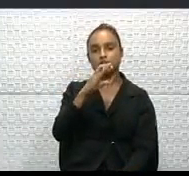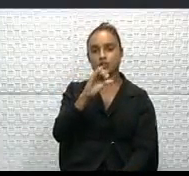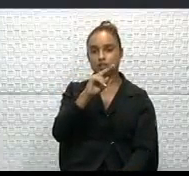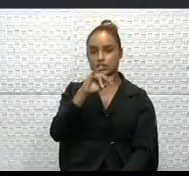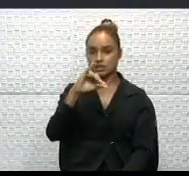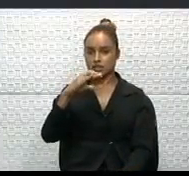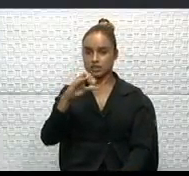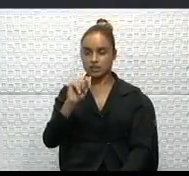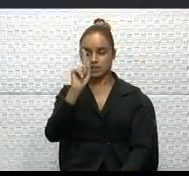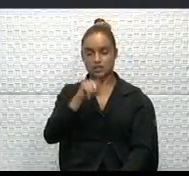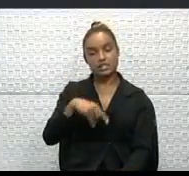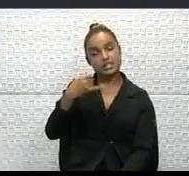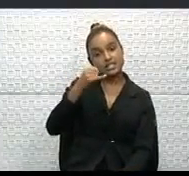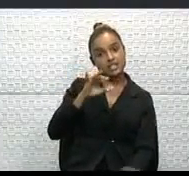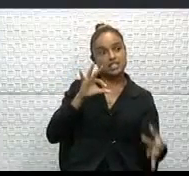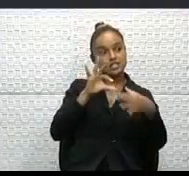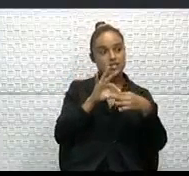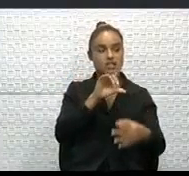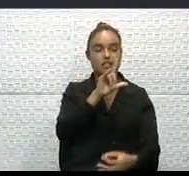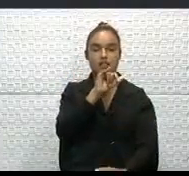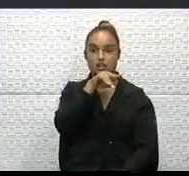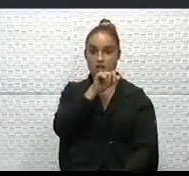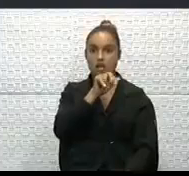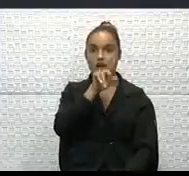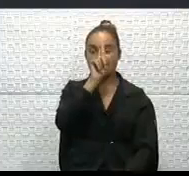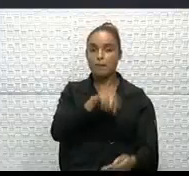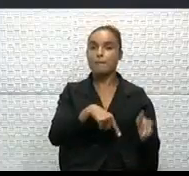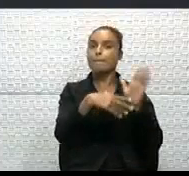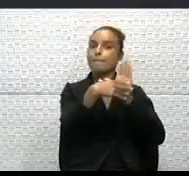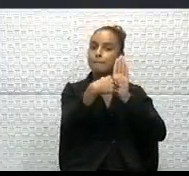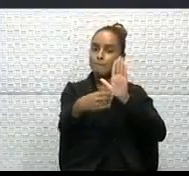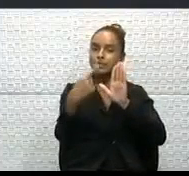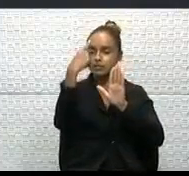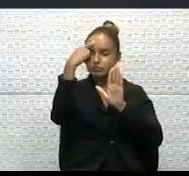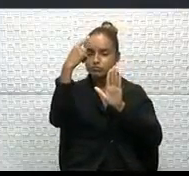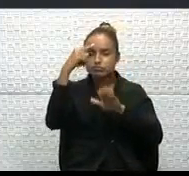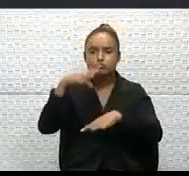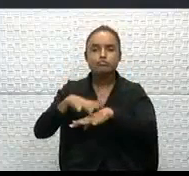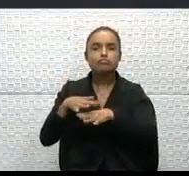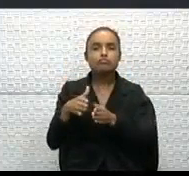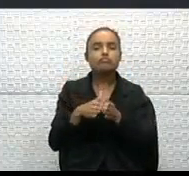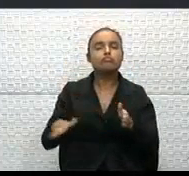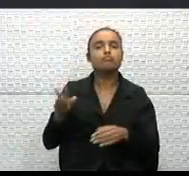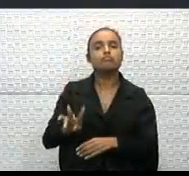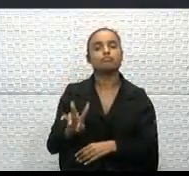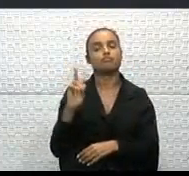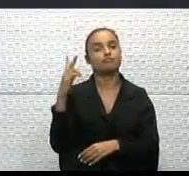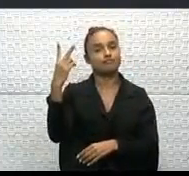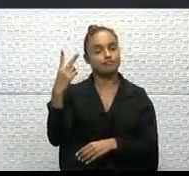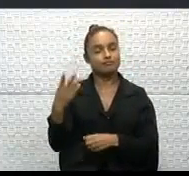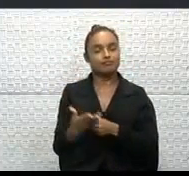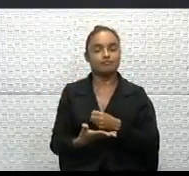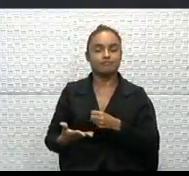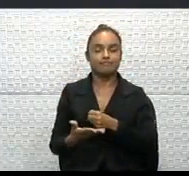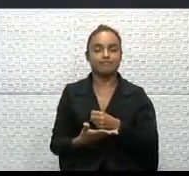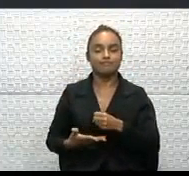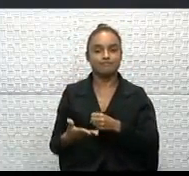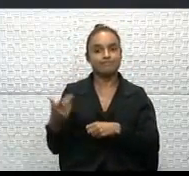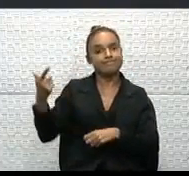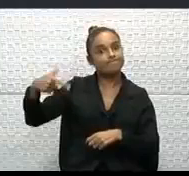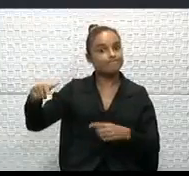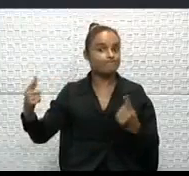uma correlação linear, faz sentido criar um modelo matemático para prever valores de uma variável com base nos valores